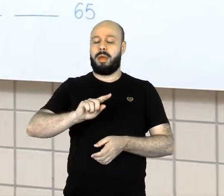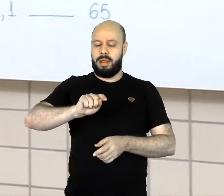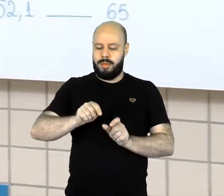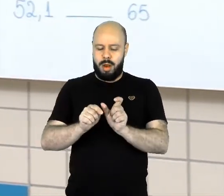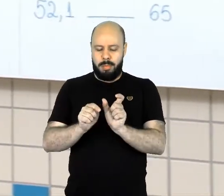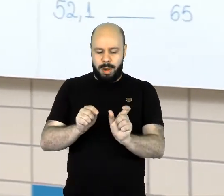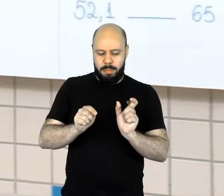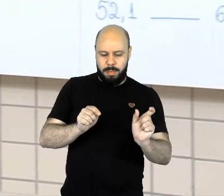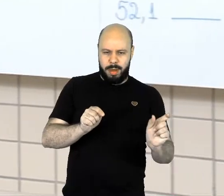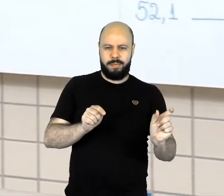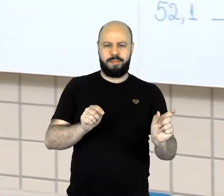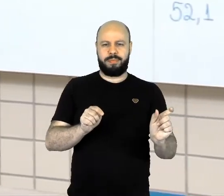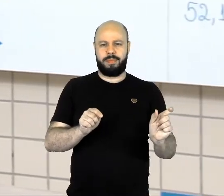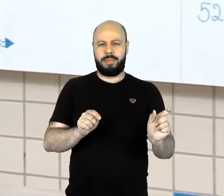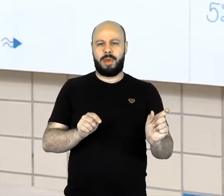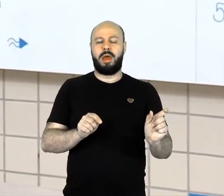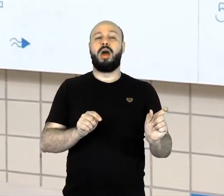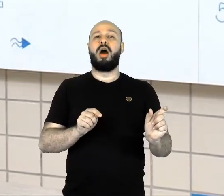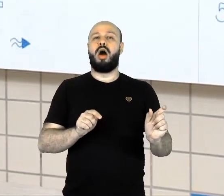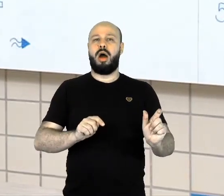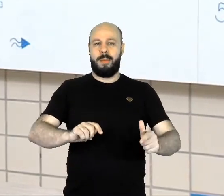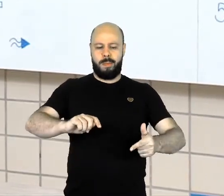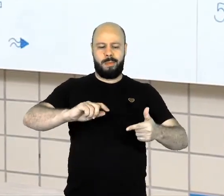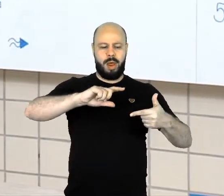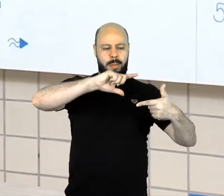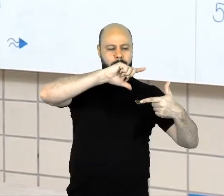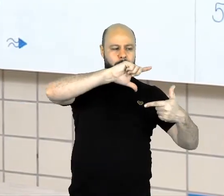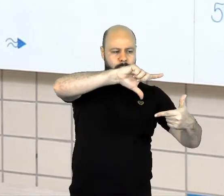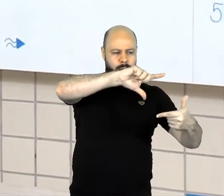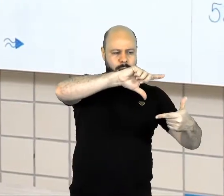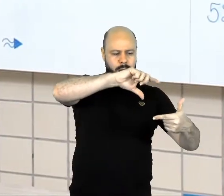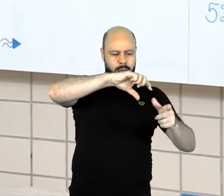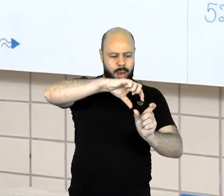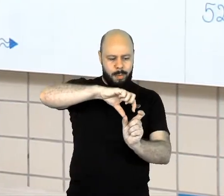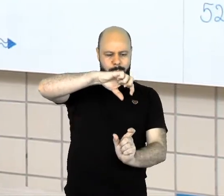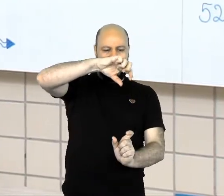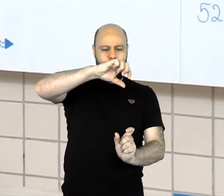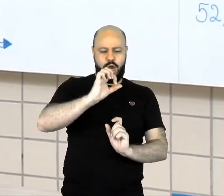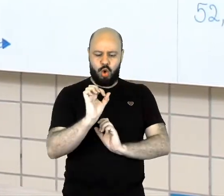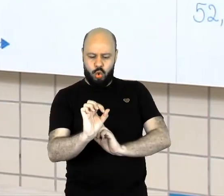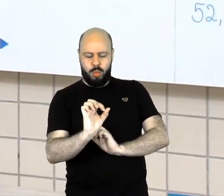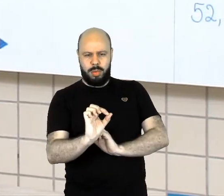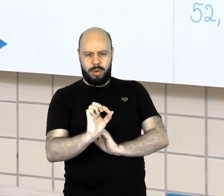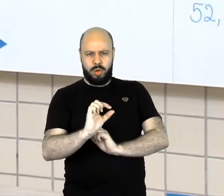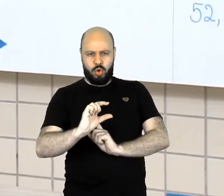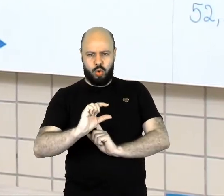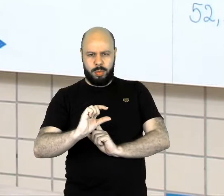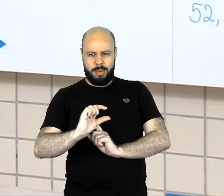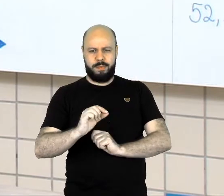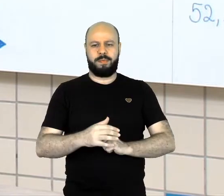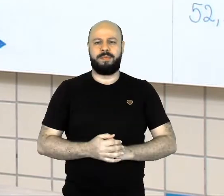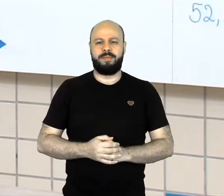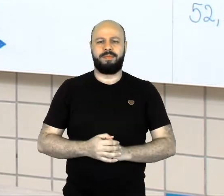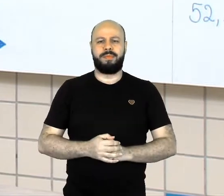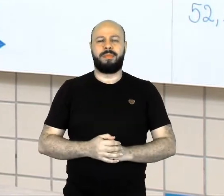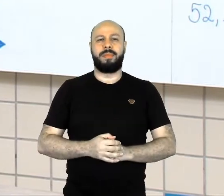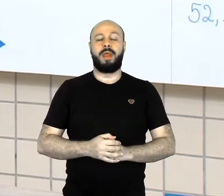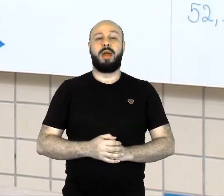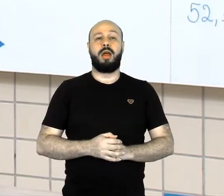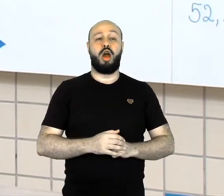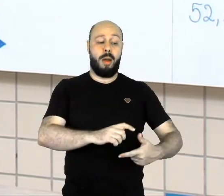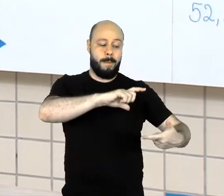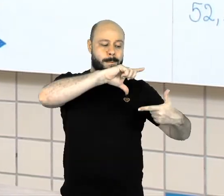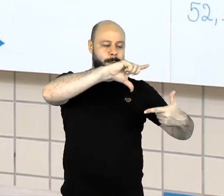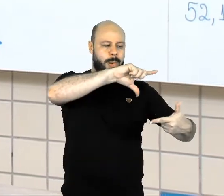é a placa, a barra e o cubinho, onde a placa ela